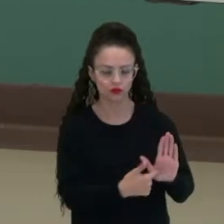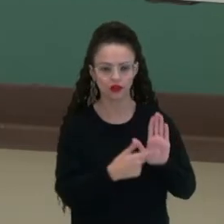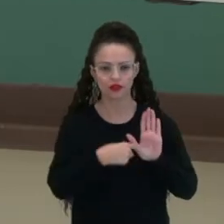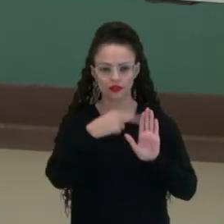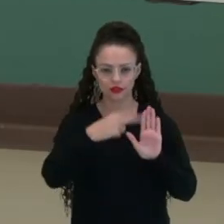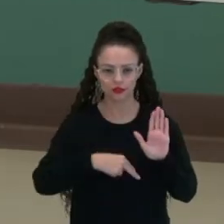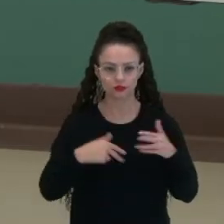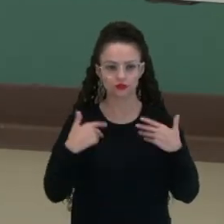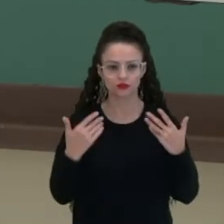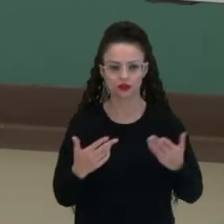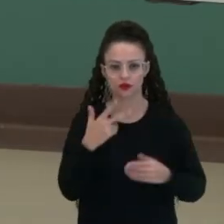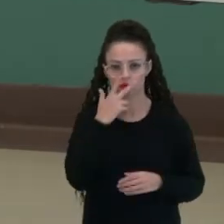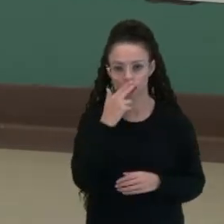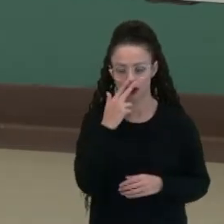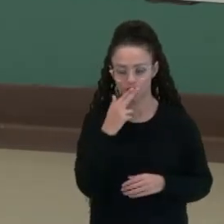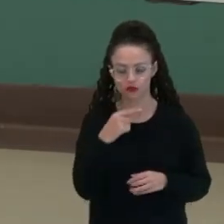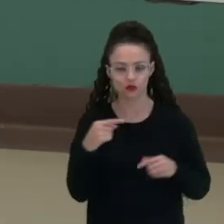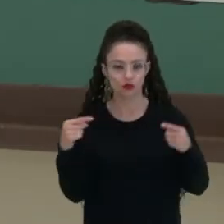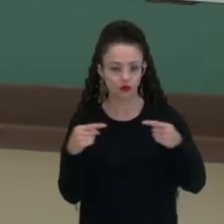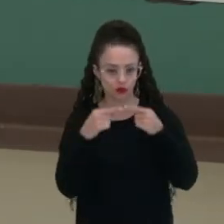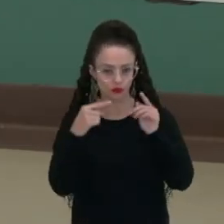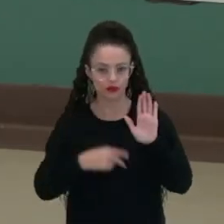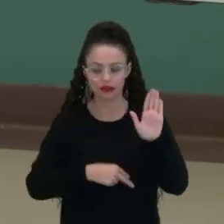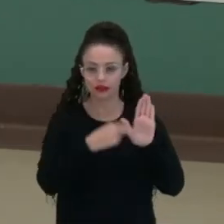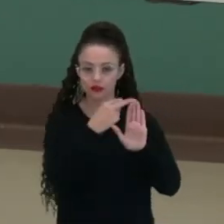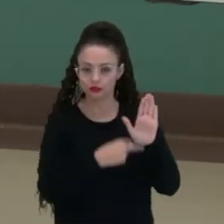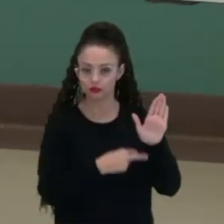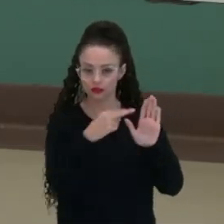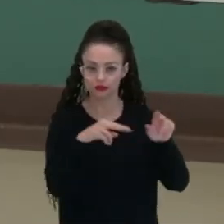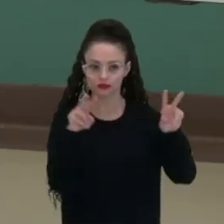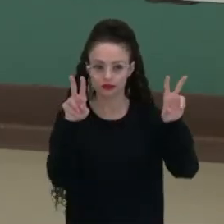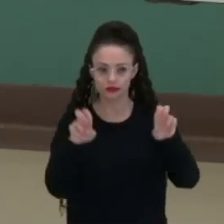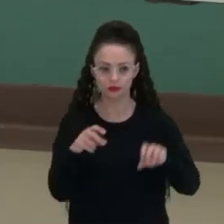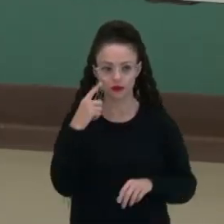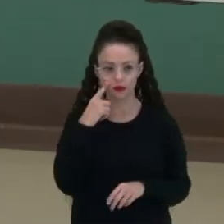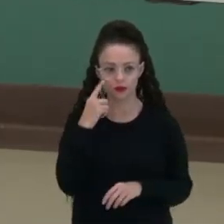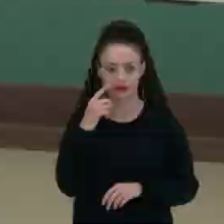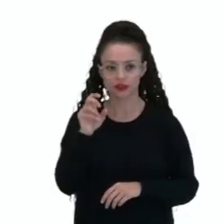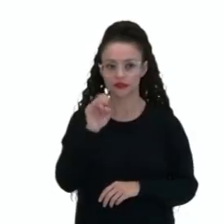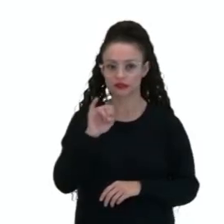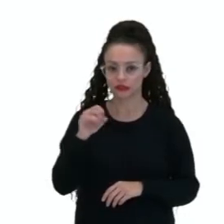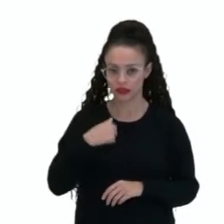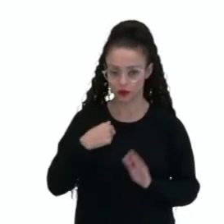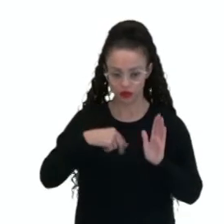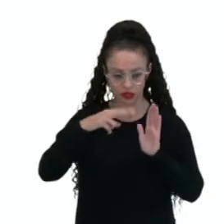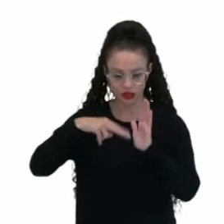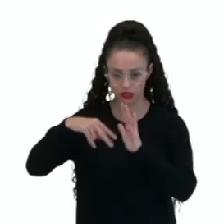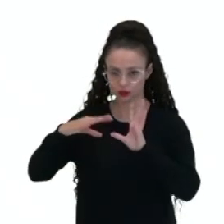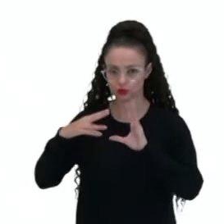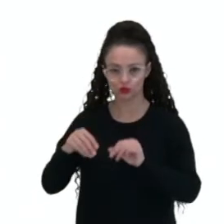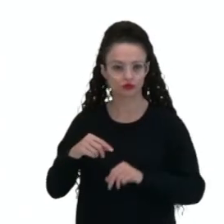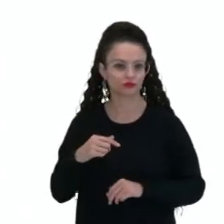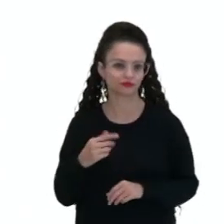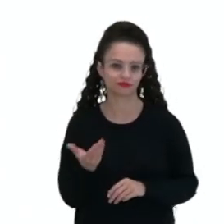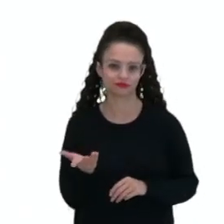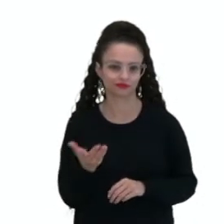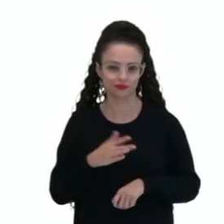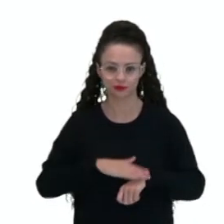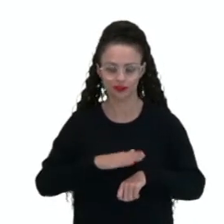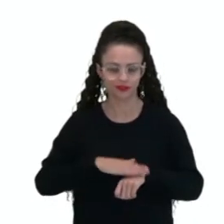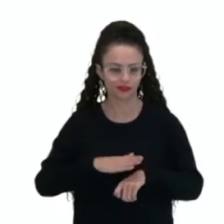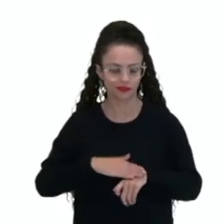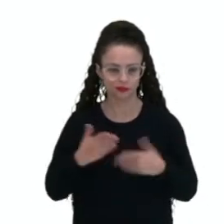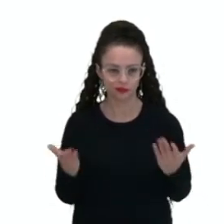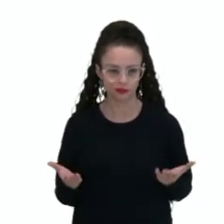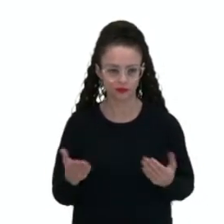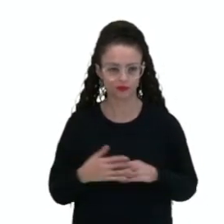leitura. Então, acho que a questão da leitura, ó, se eu fosse ler tudo isso, eu não faria outra coisa senão a ler.